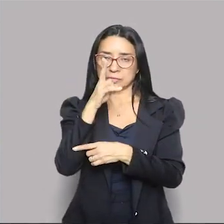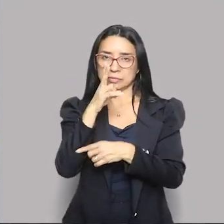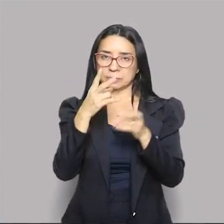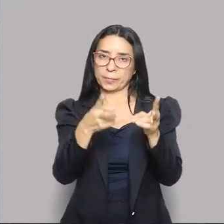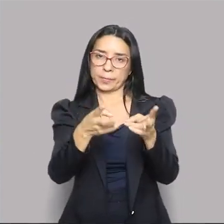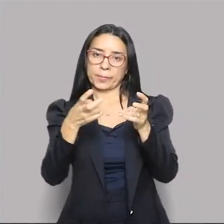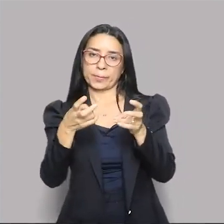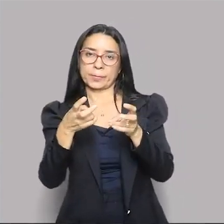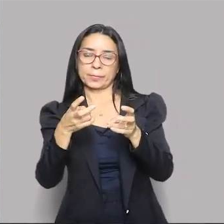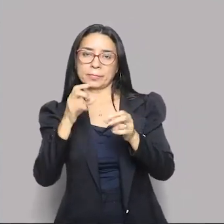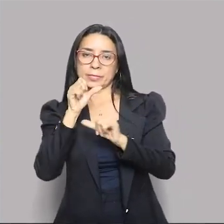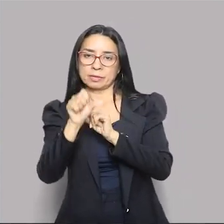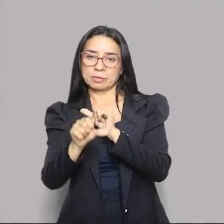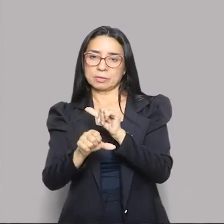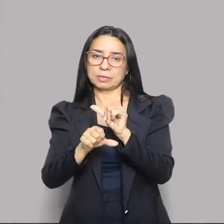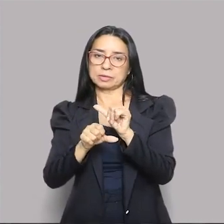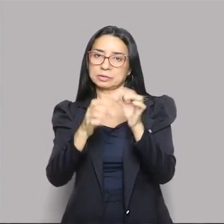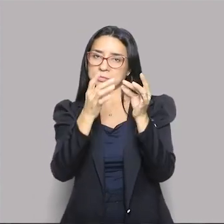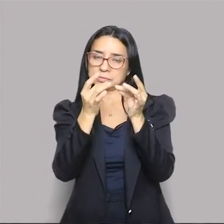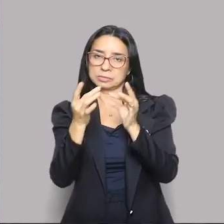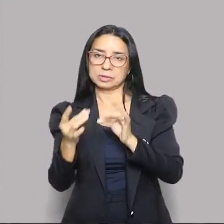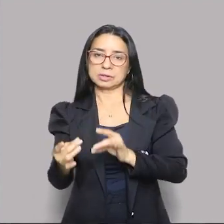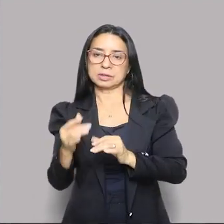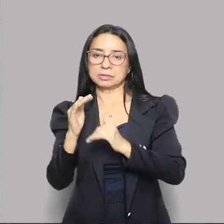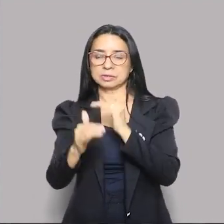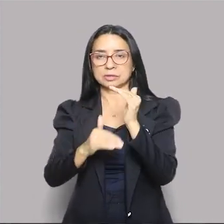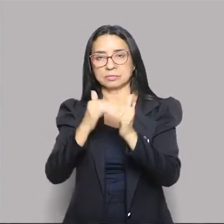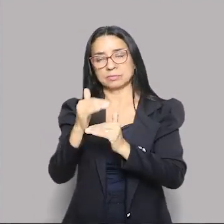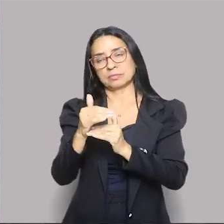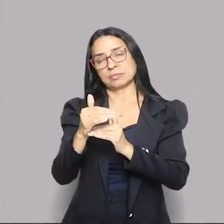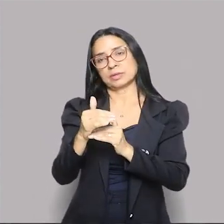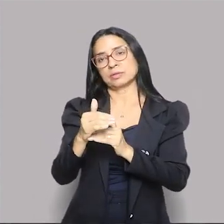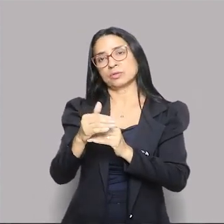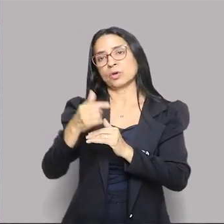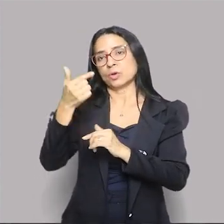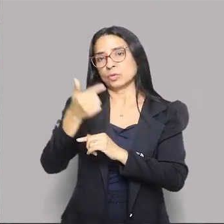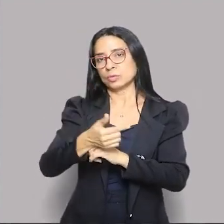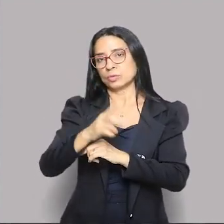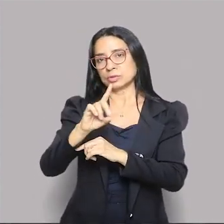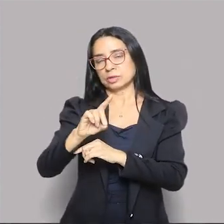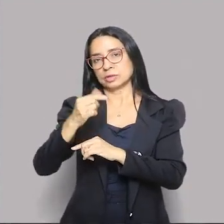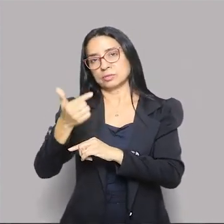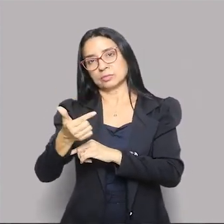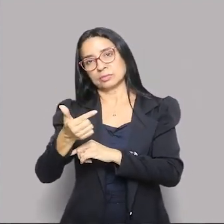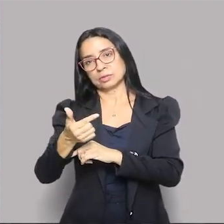a essas nuances, a esses detalhes do desenvolvimento 2, produza muito para que sua